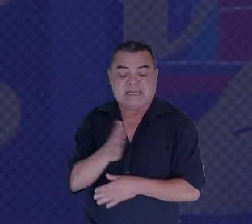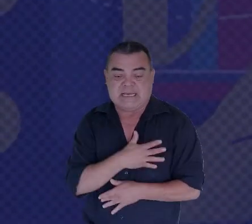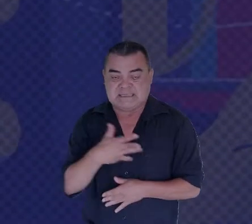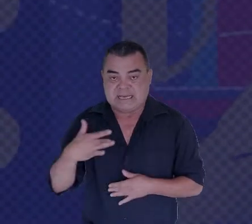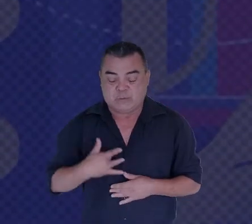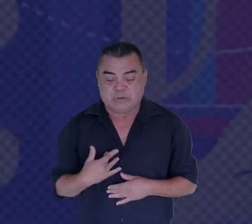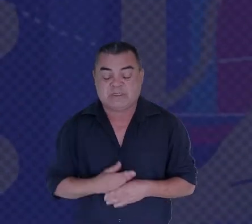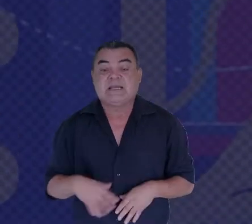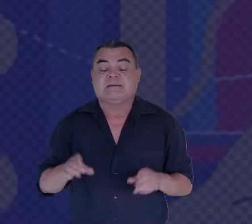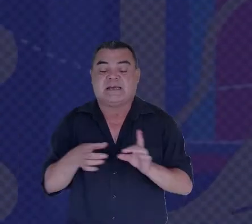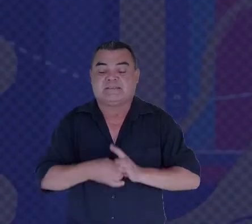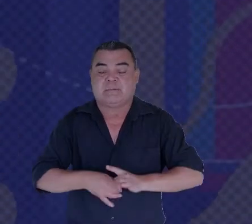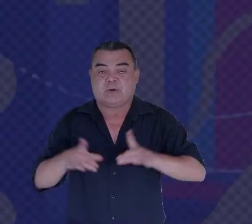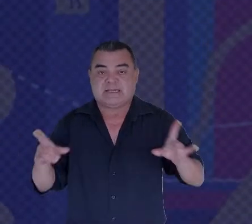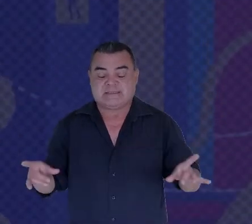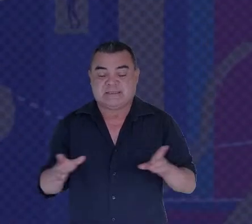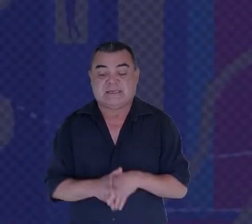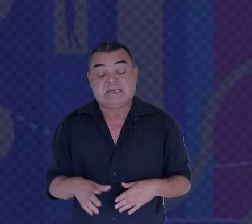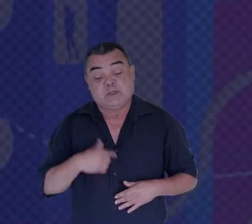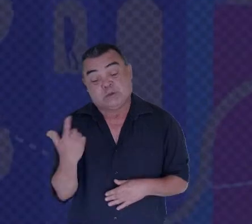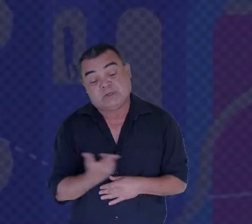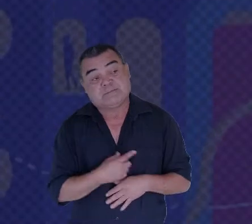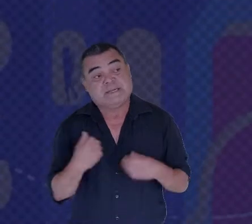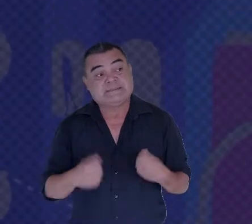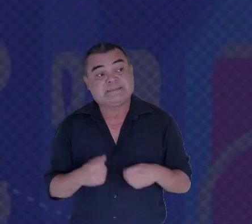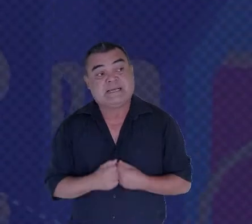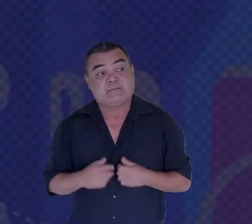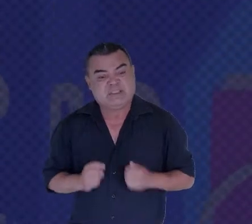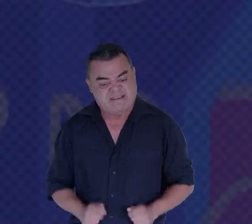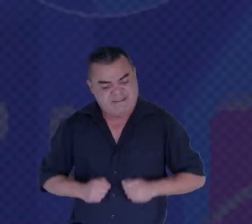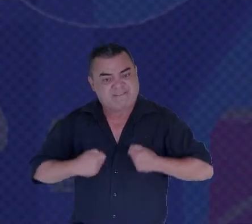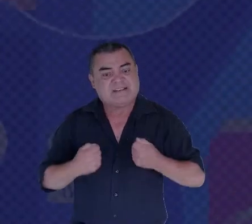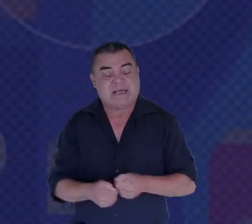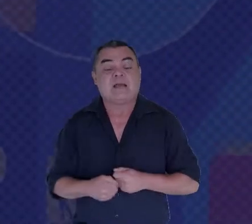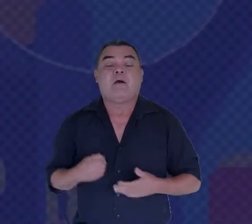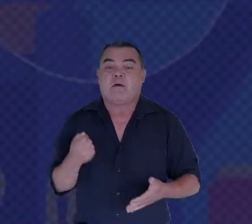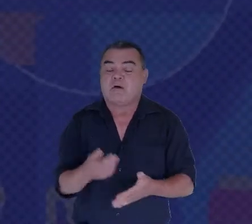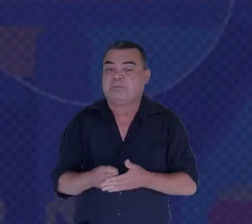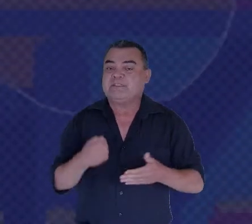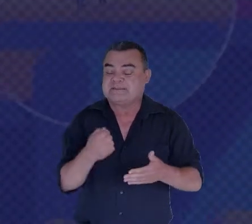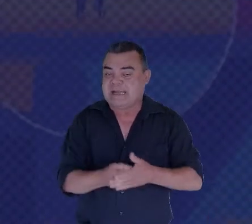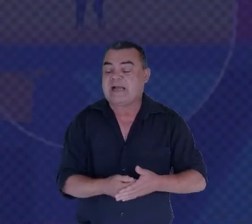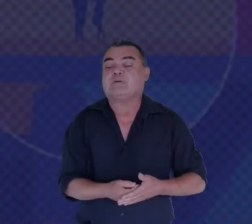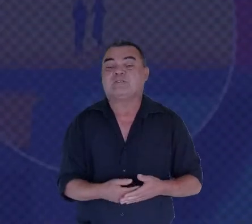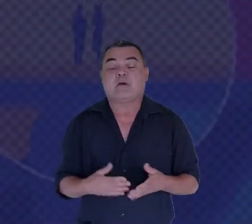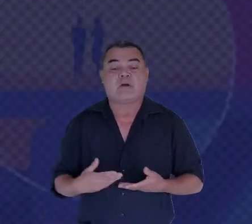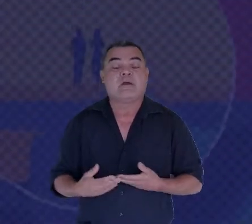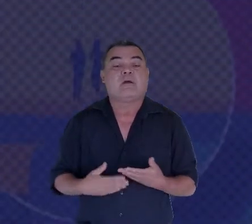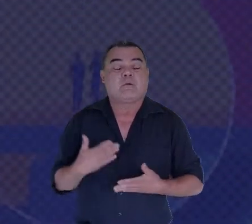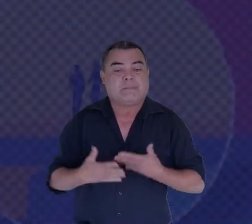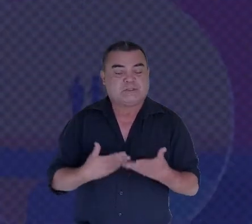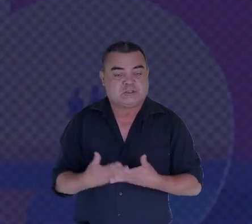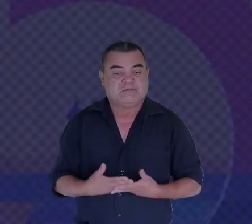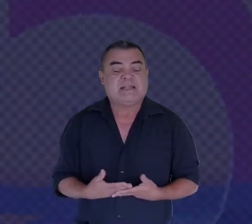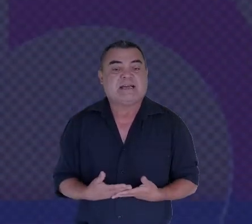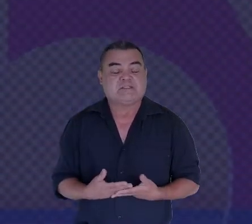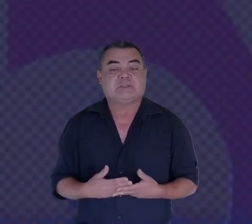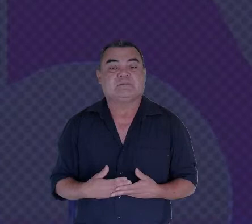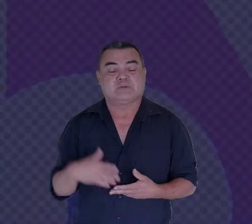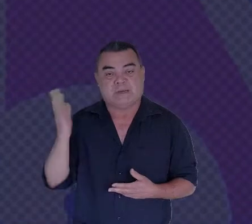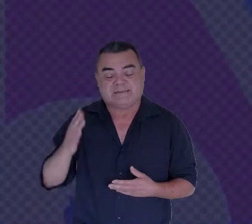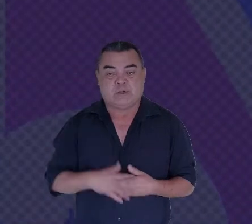saúde das democracias E para isso nós precisamos enfrentar obstáculos a competitividade do Brasil